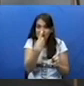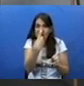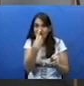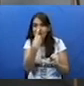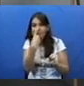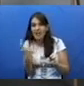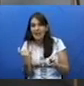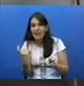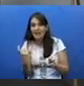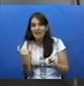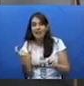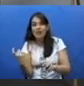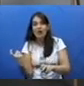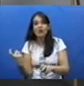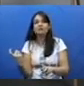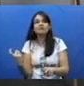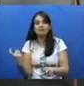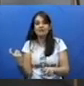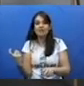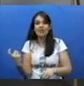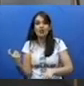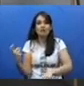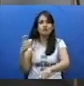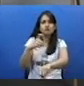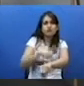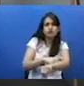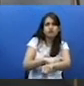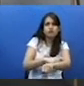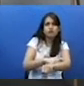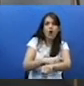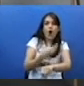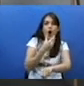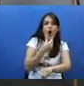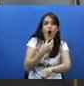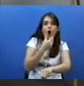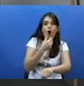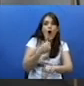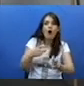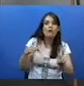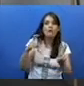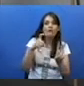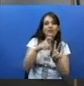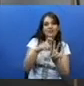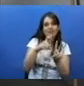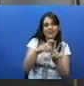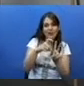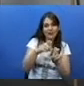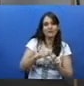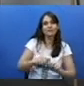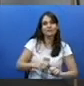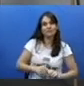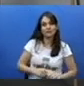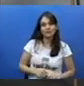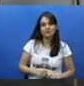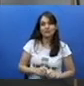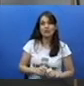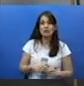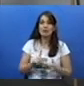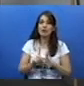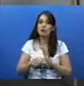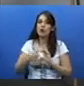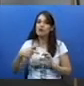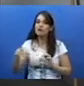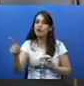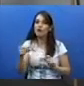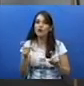parar no veterinário, que teve que ir ao médico para fazer o procedimento para tirar, mas